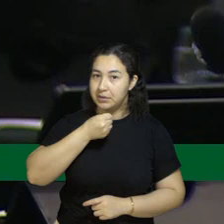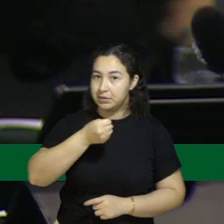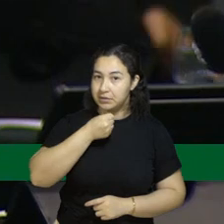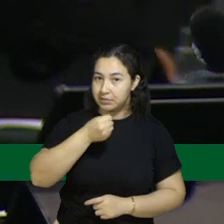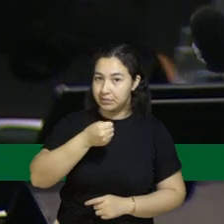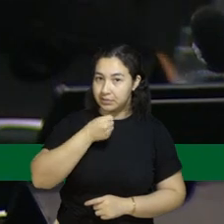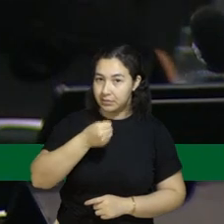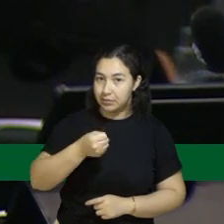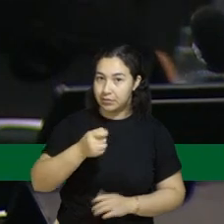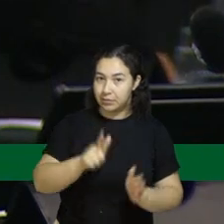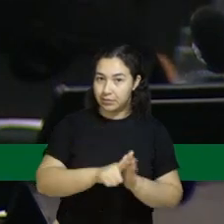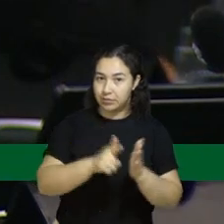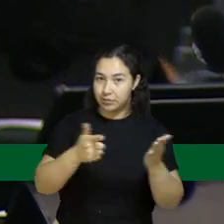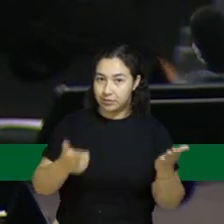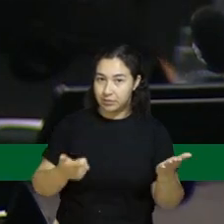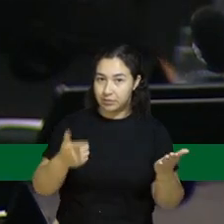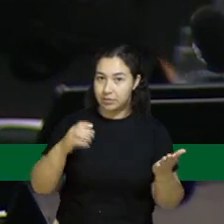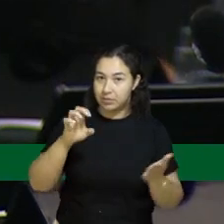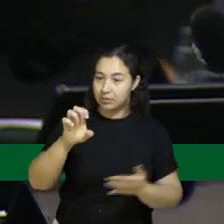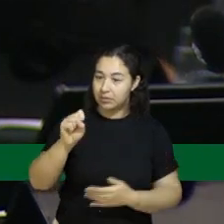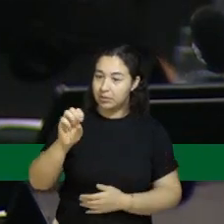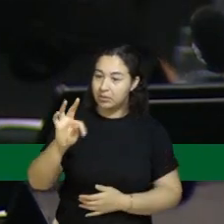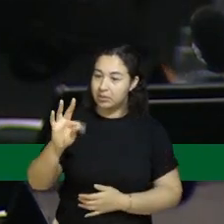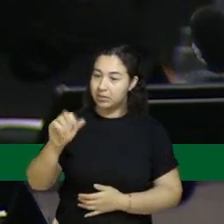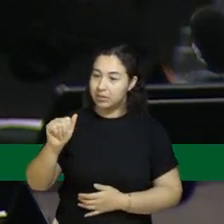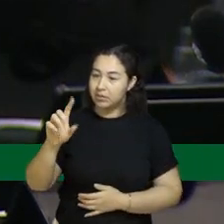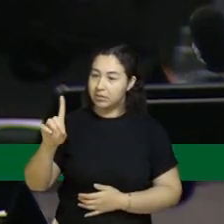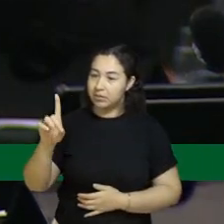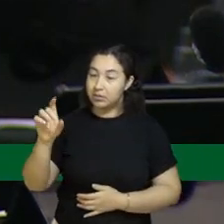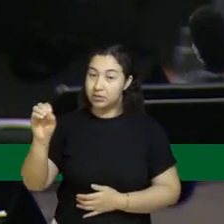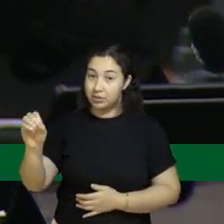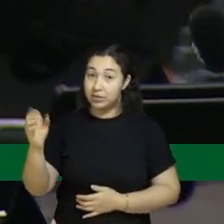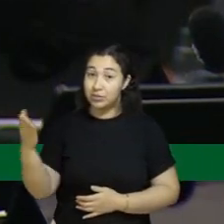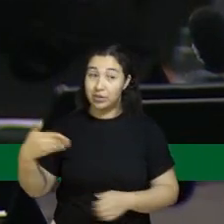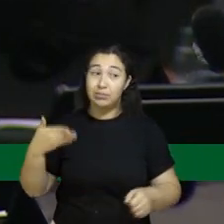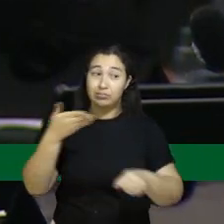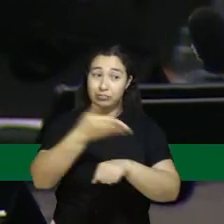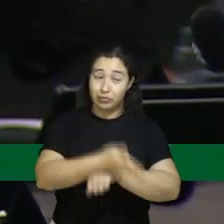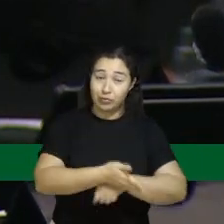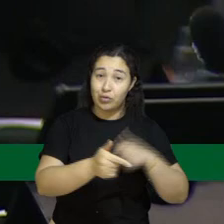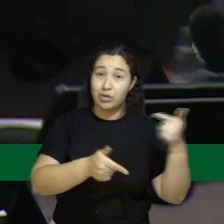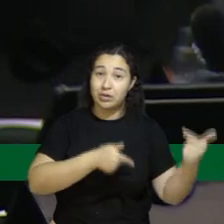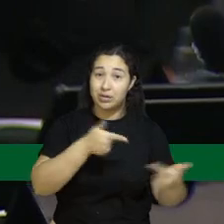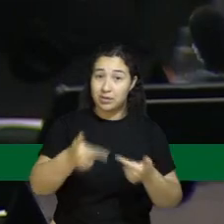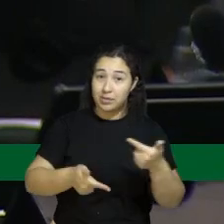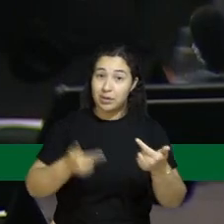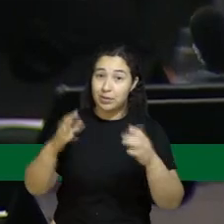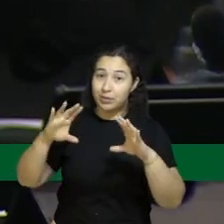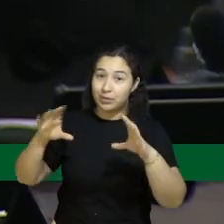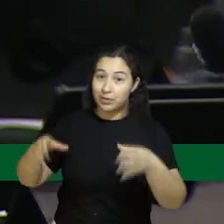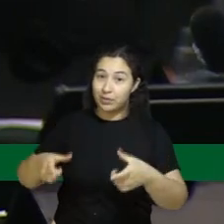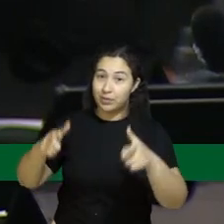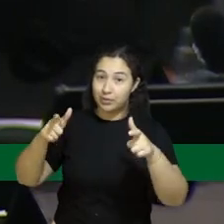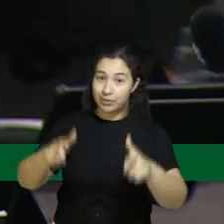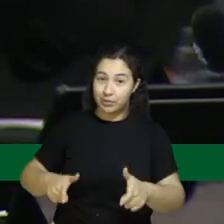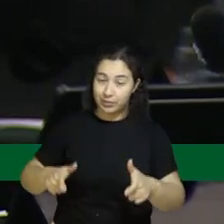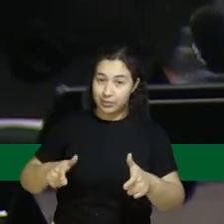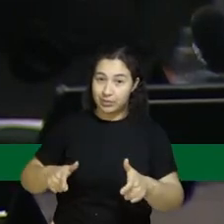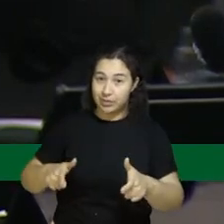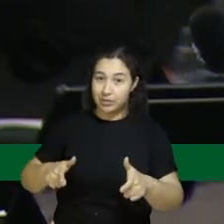Estado, que estava lá presenciando esta final, e o Pedro trabalha conosco lá no gabinete da presidência. Onde é que está o